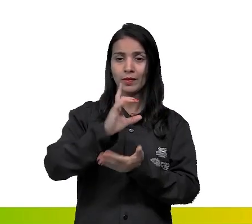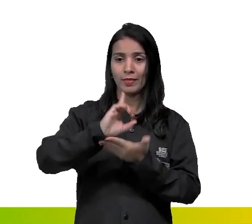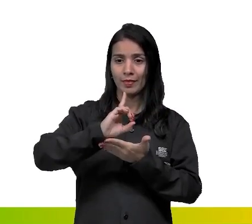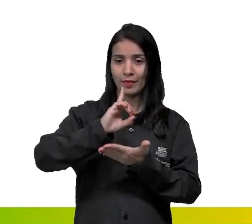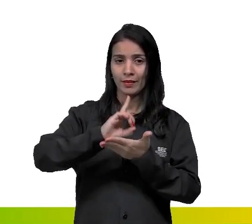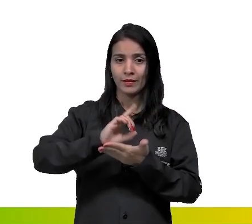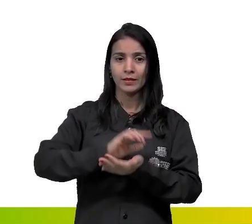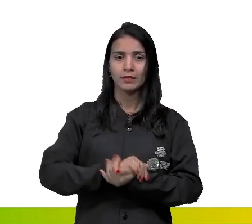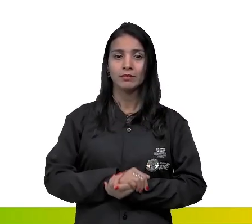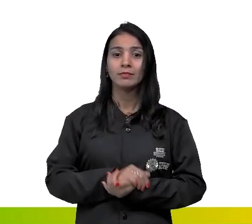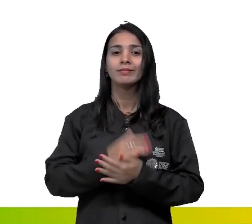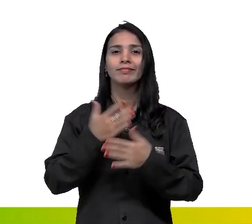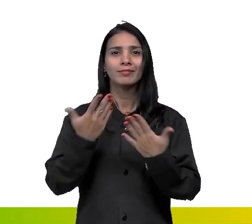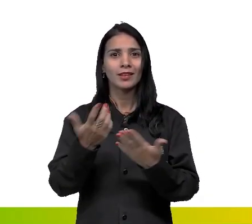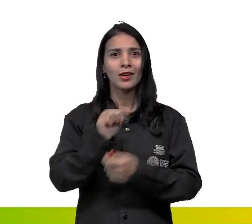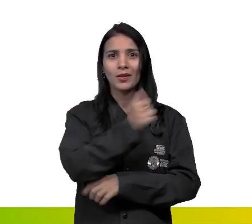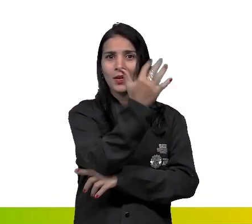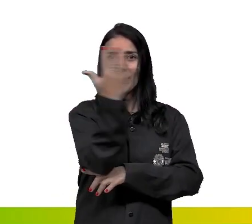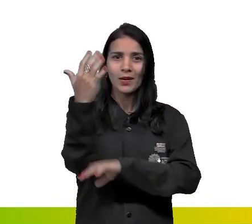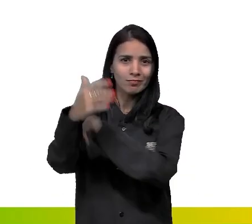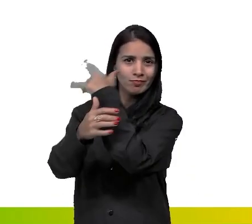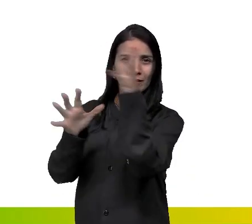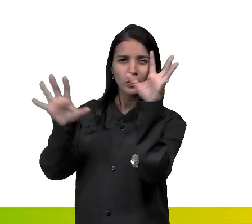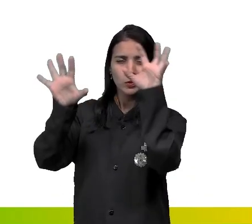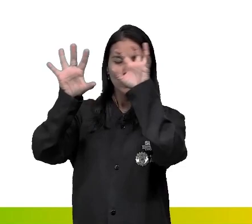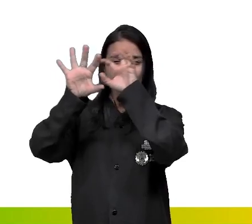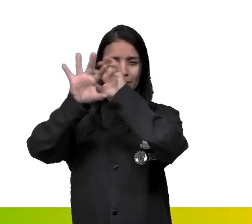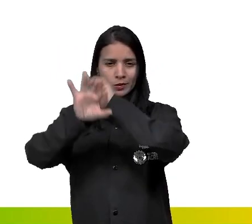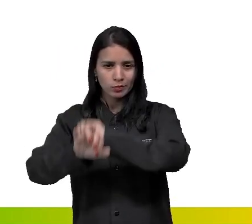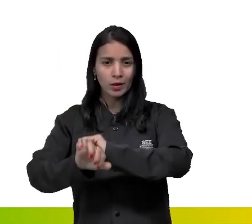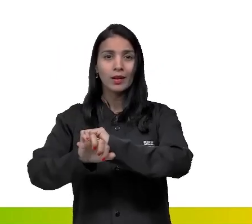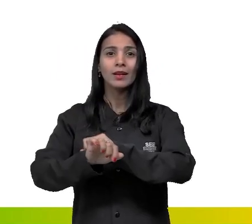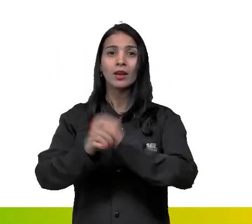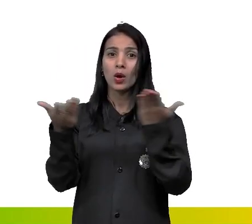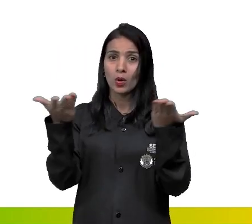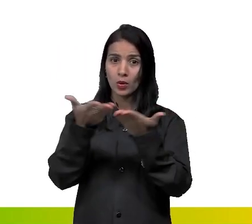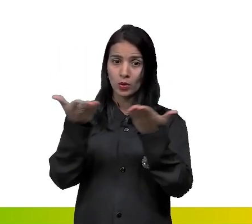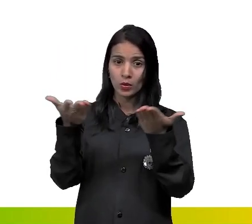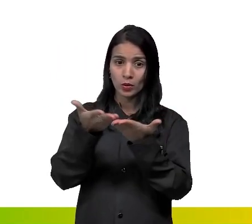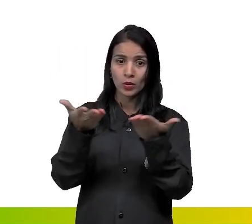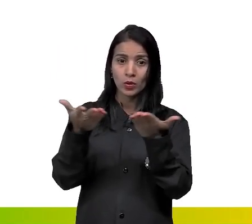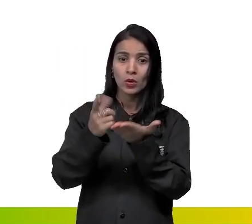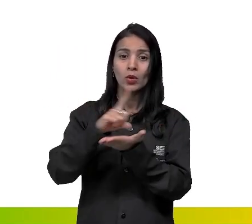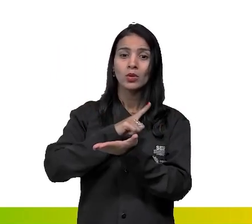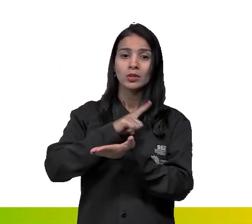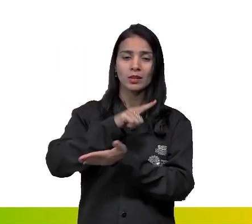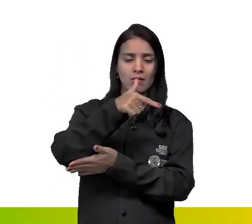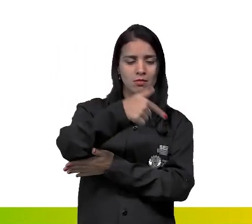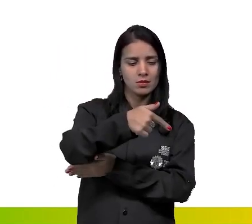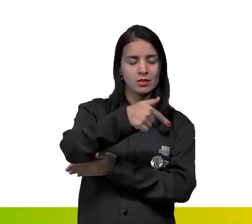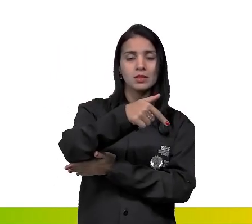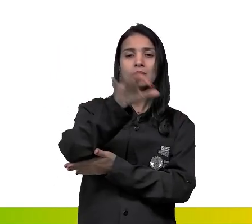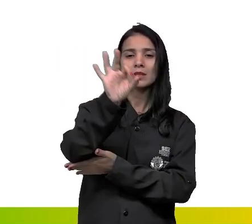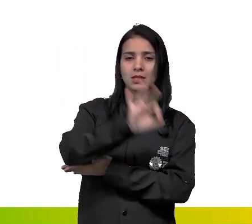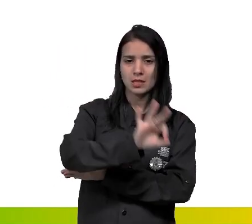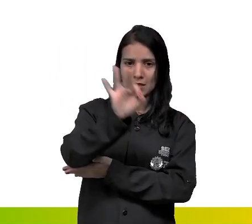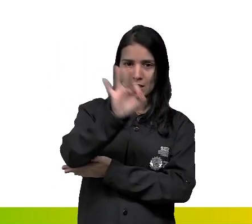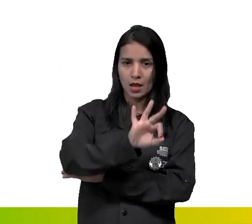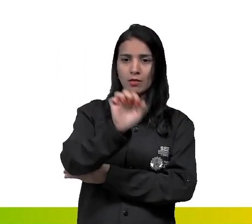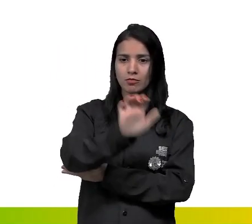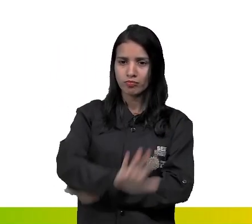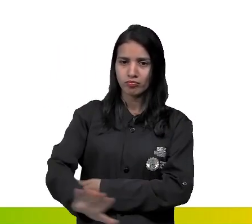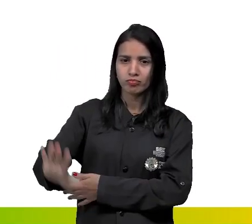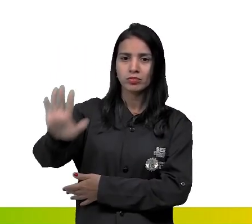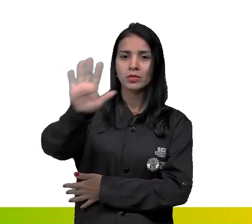acho que achamos a opção correta. Na Mata Atlântica, que abriga 7% da área